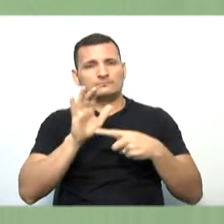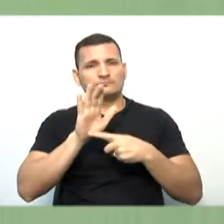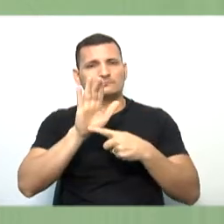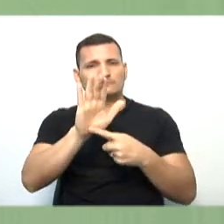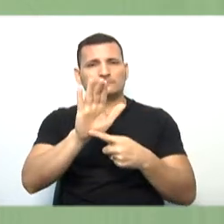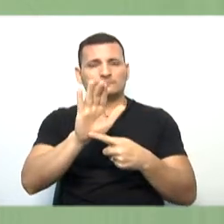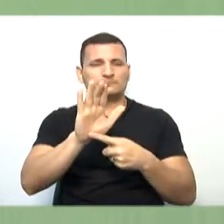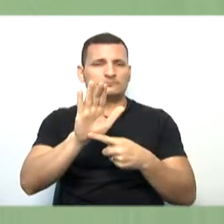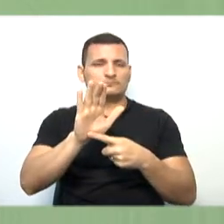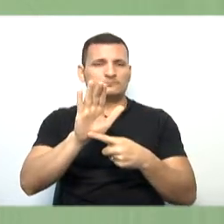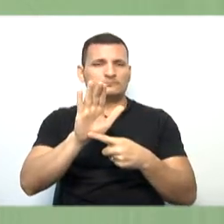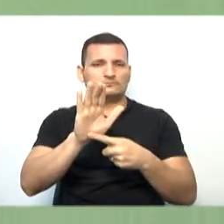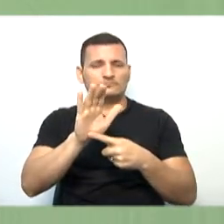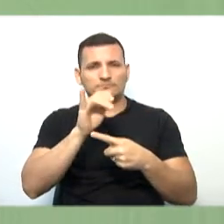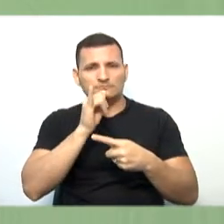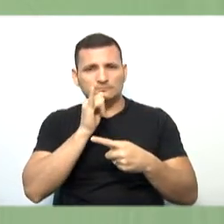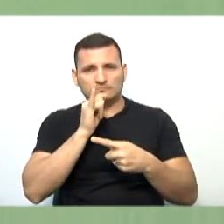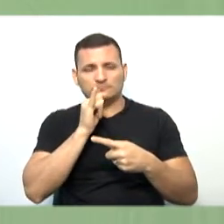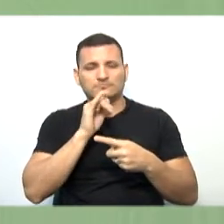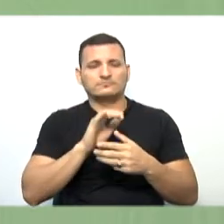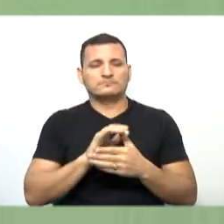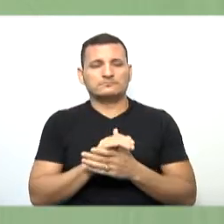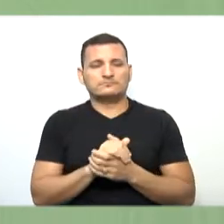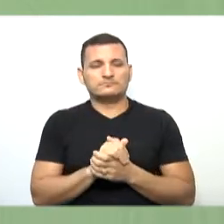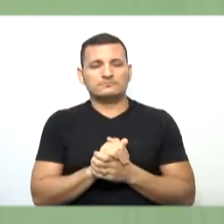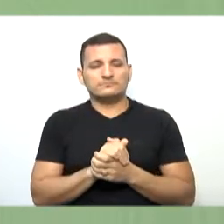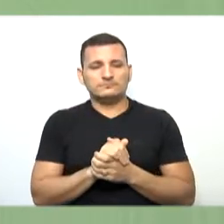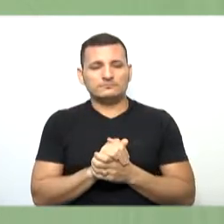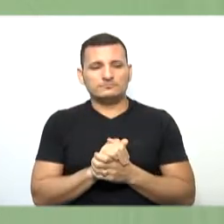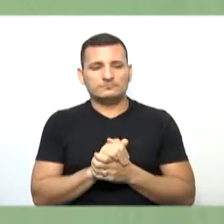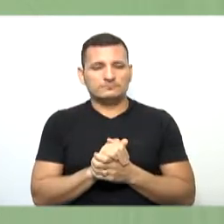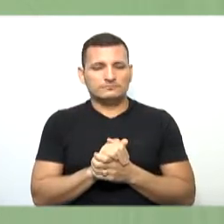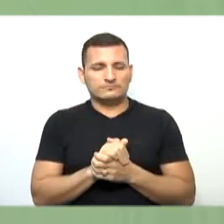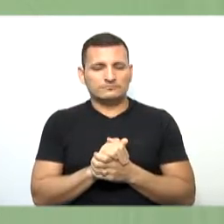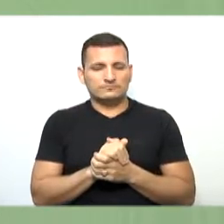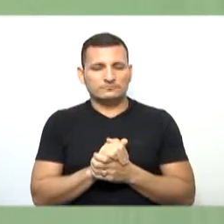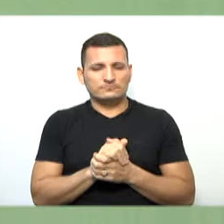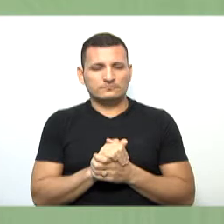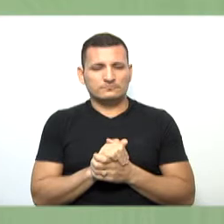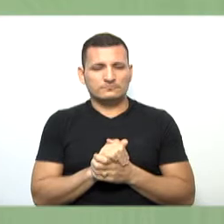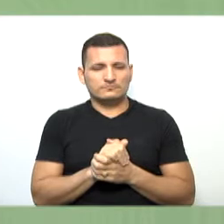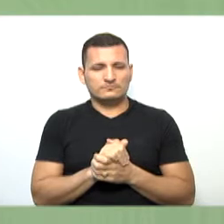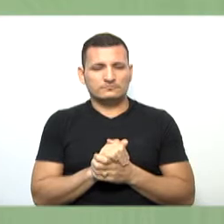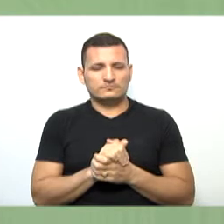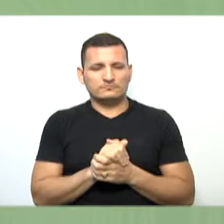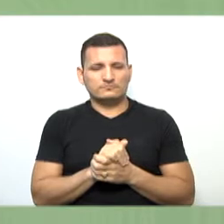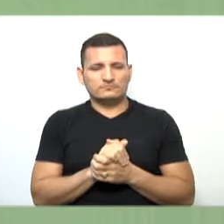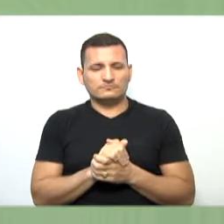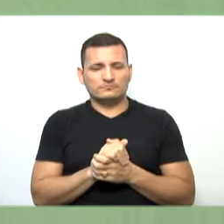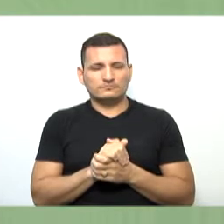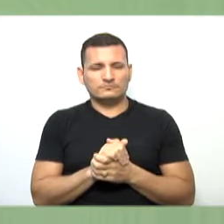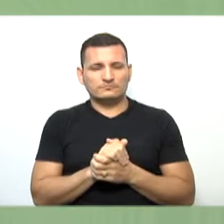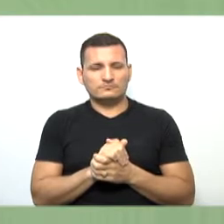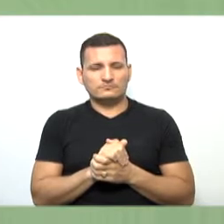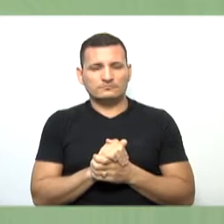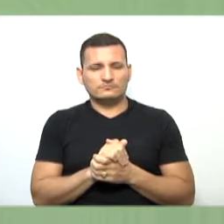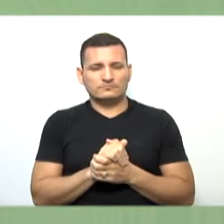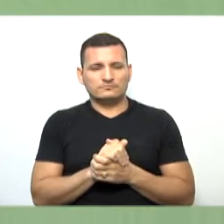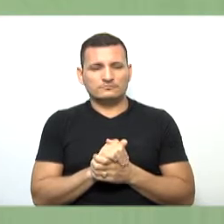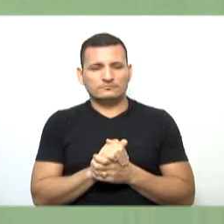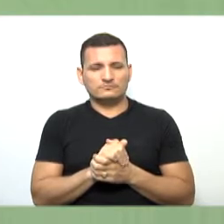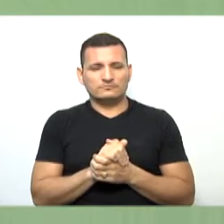vocês, utilizando esse aqui em linha, de um alertazinho bem